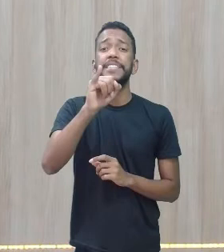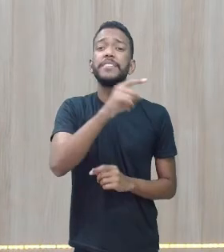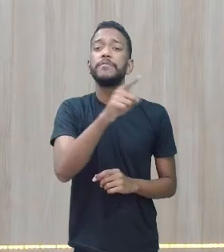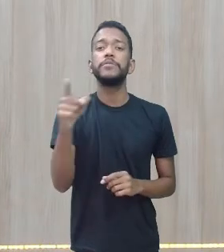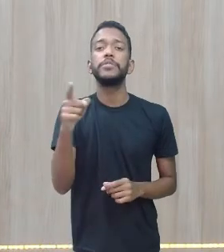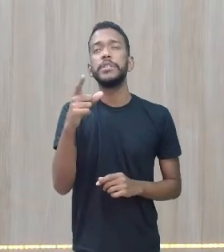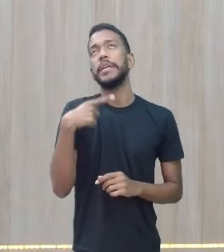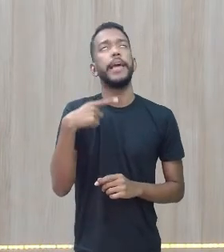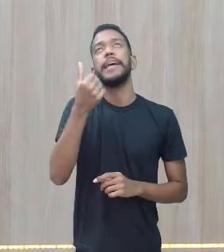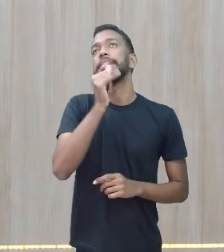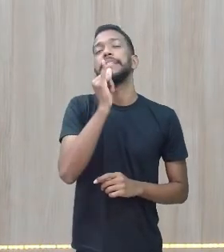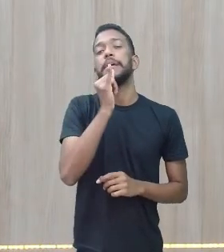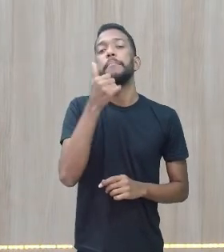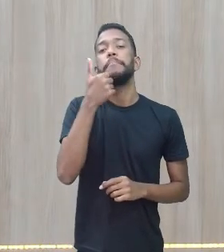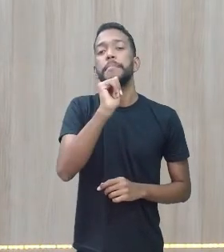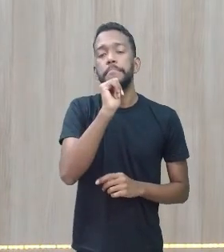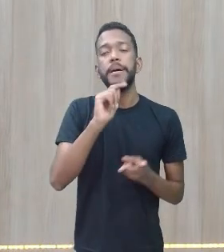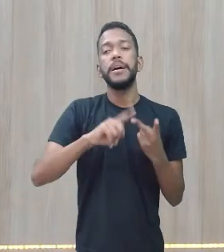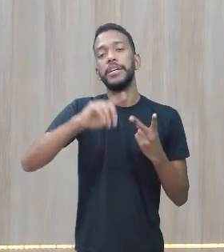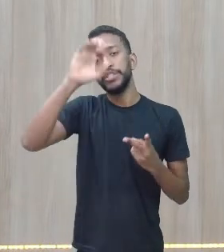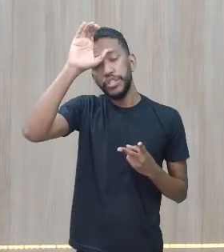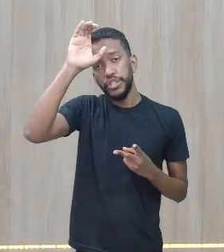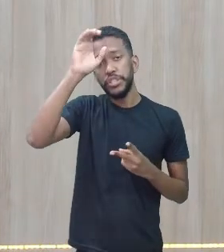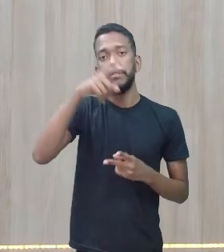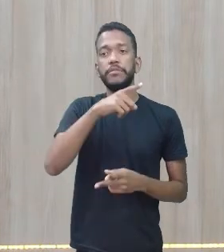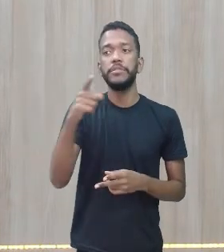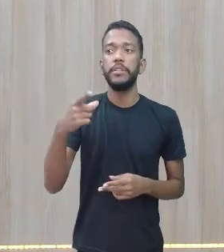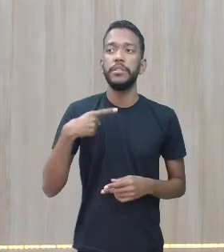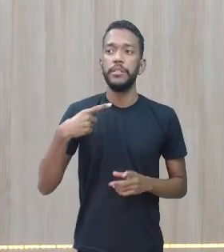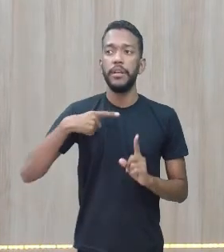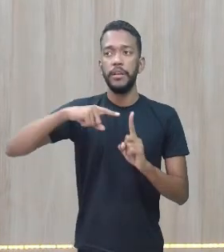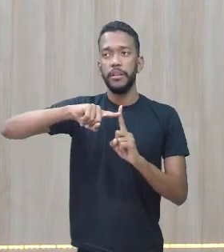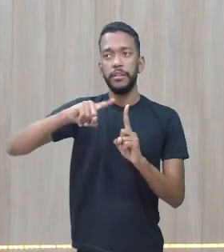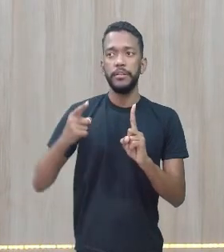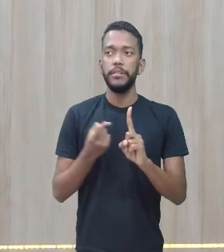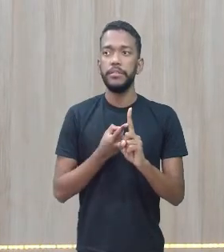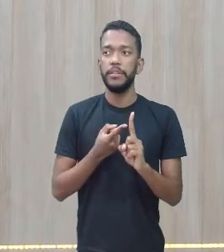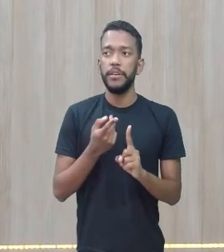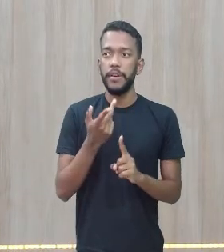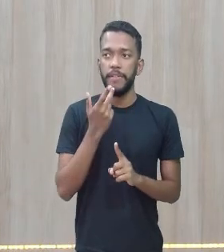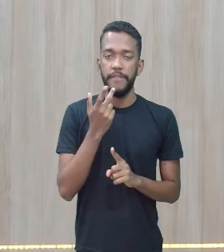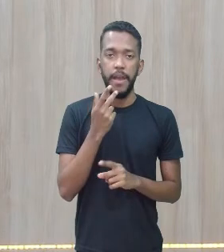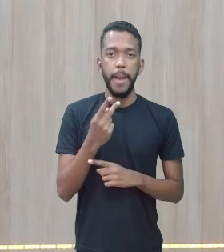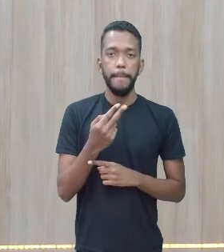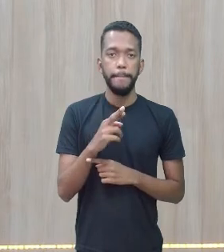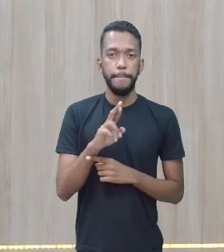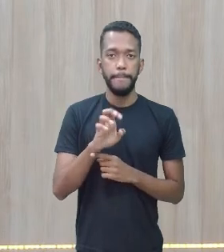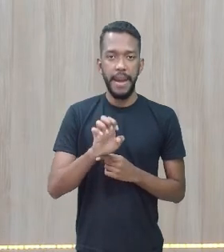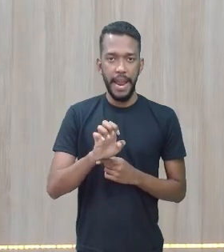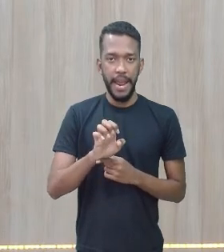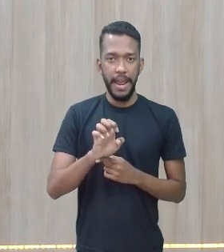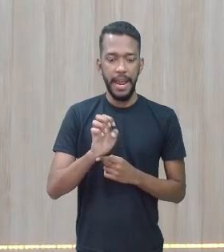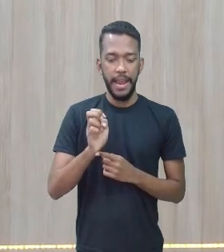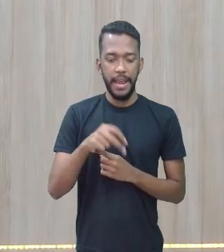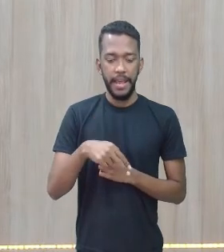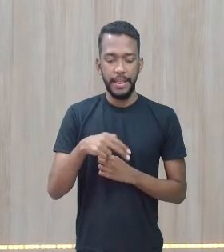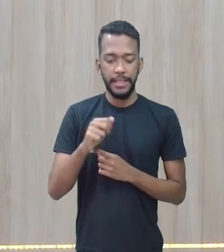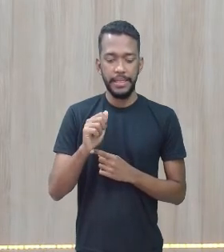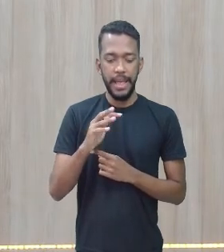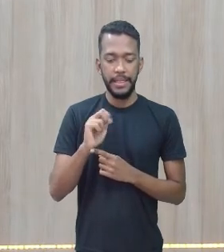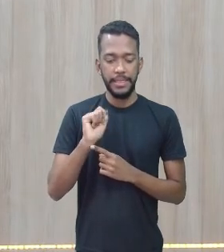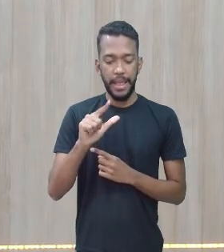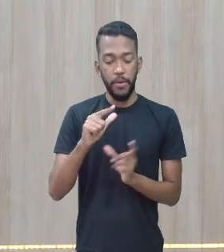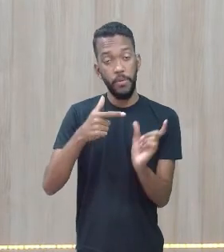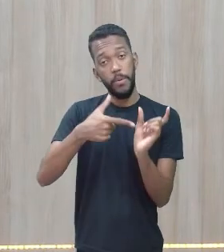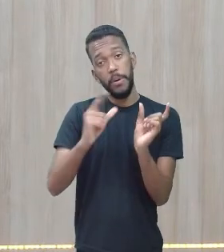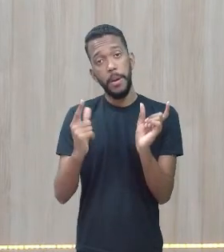não é a mãe, a tia de vocês está grávida. Vocês lembram que ela faz pré-natal? Essa